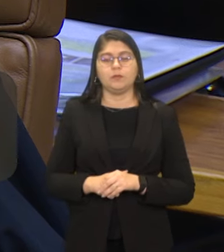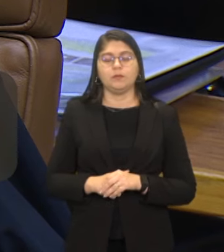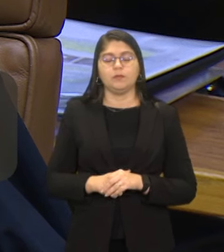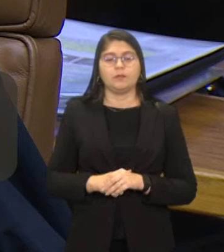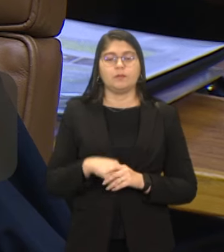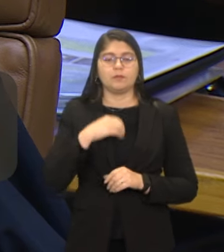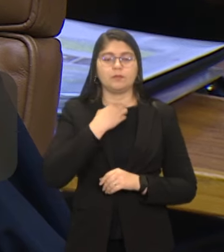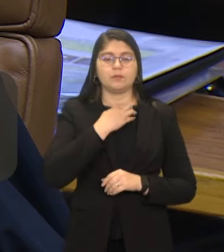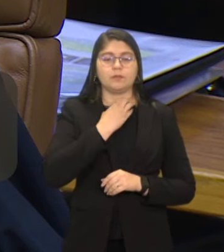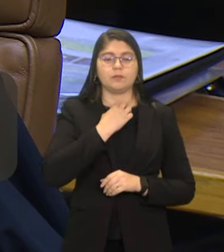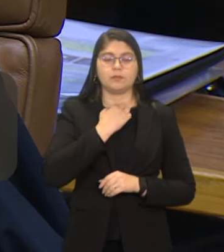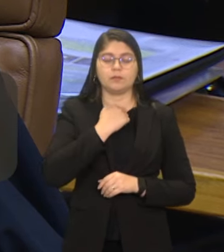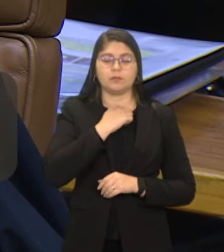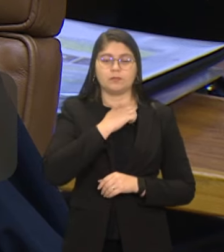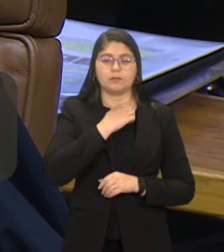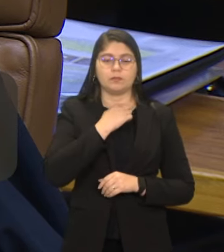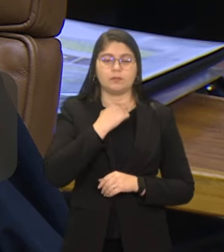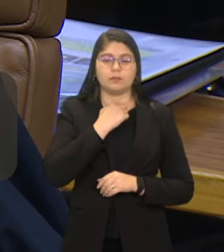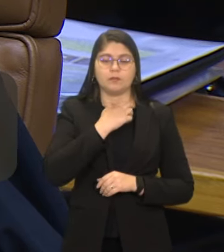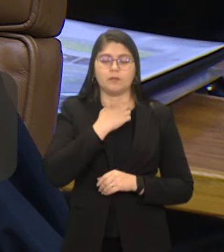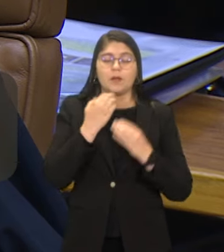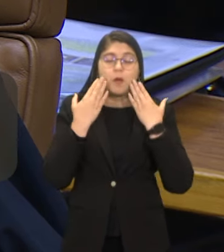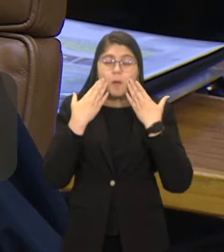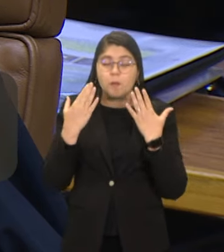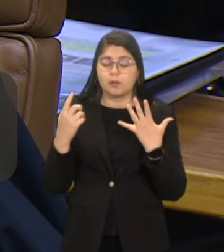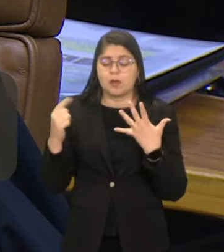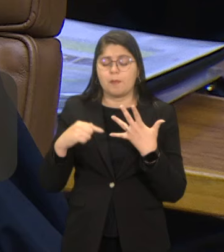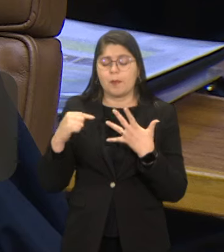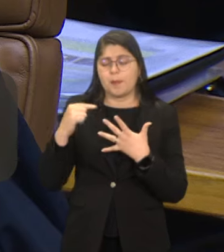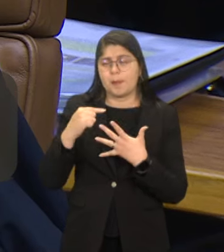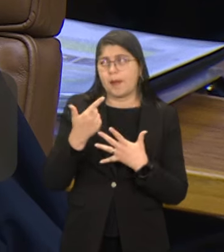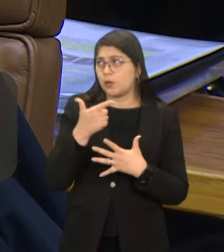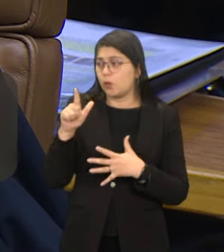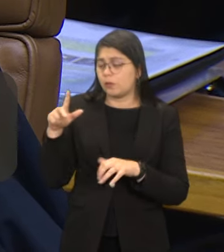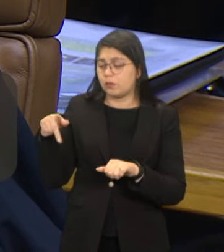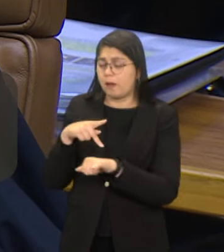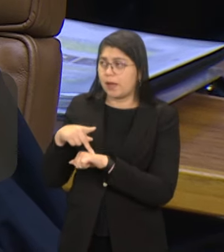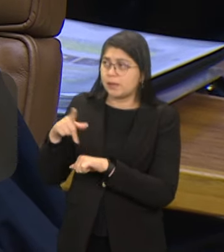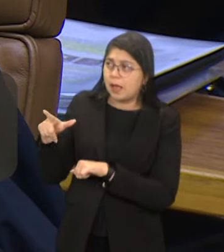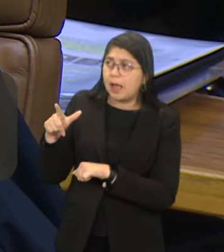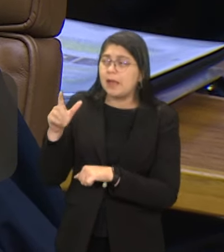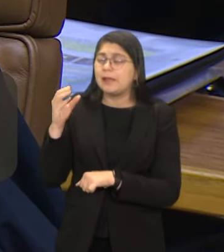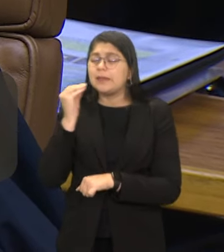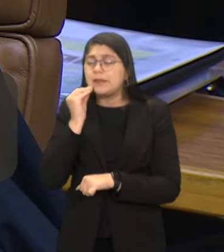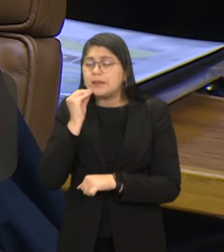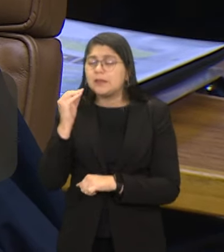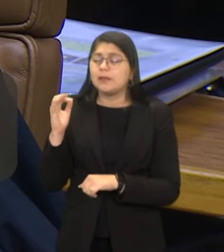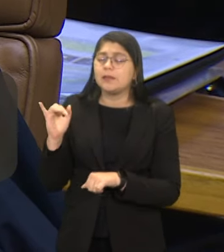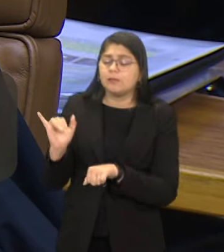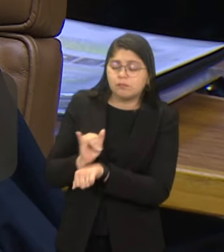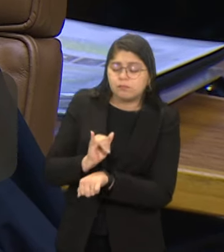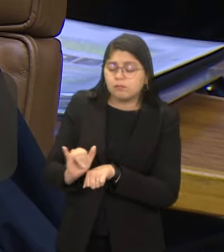essa realidade de contrapontos e que os outros países estão tentando buscar, tentando criar mecanismos de freios